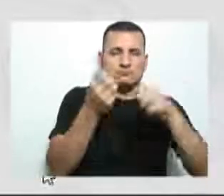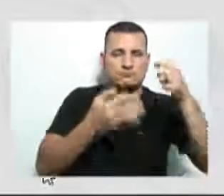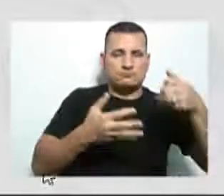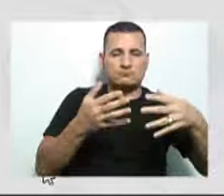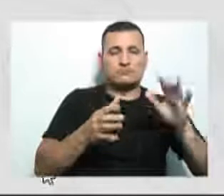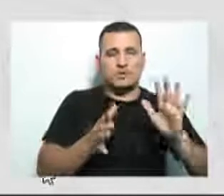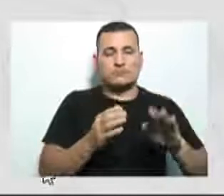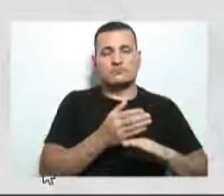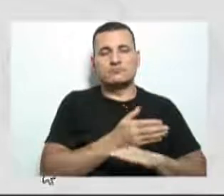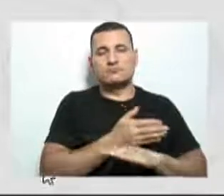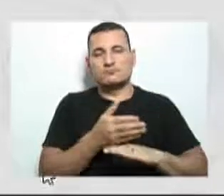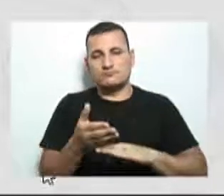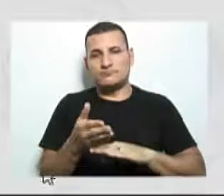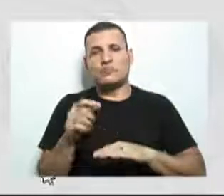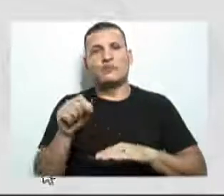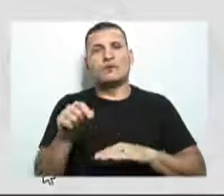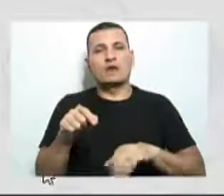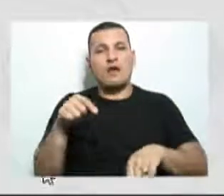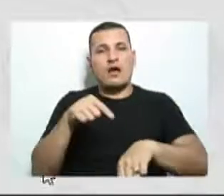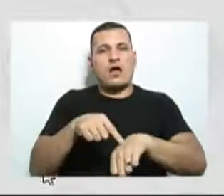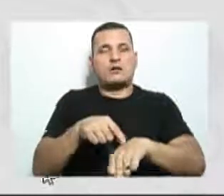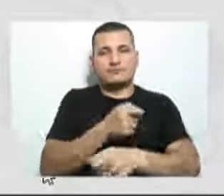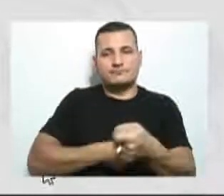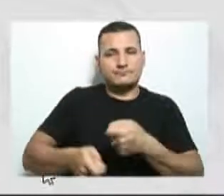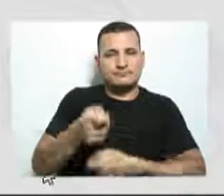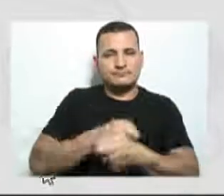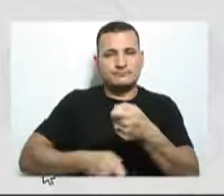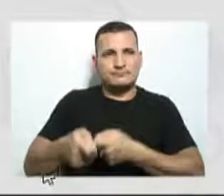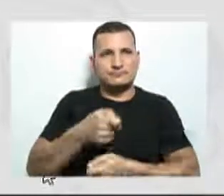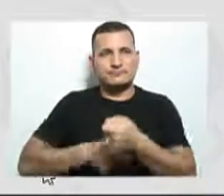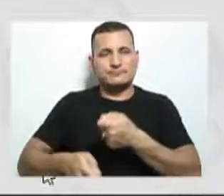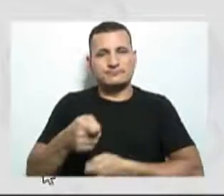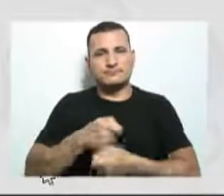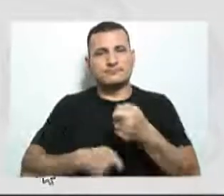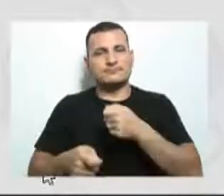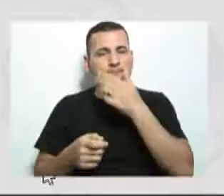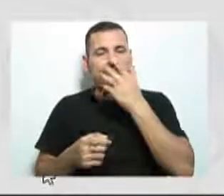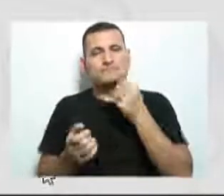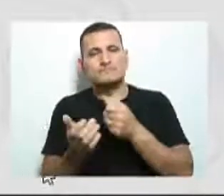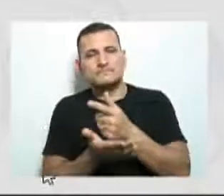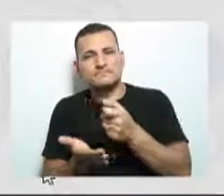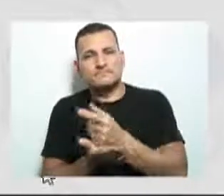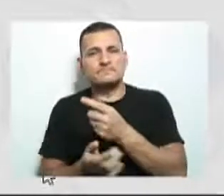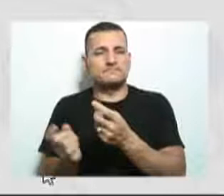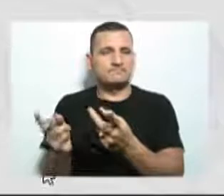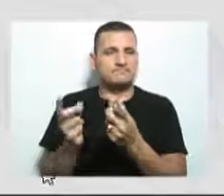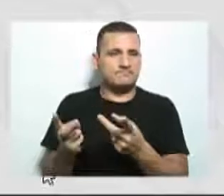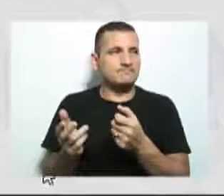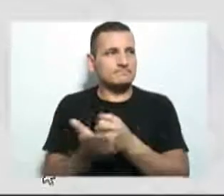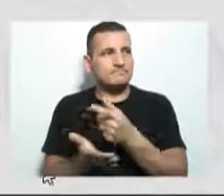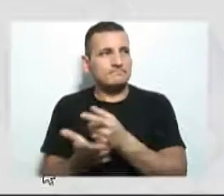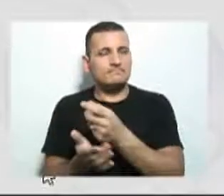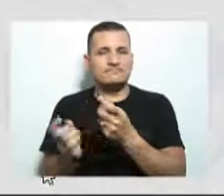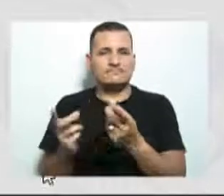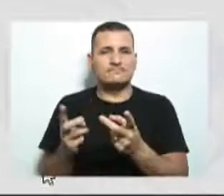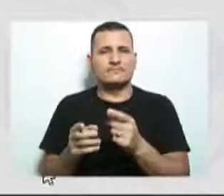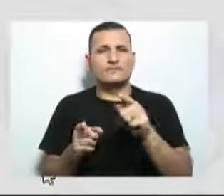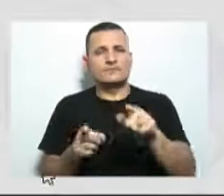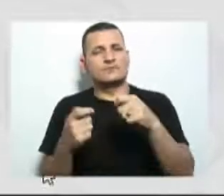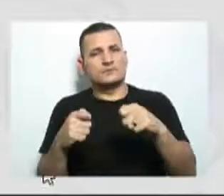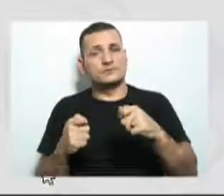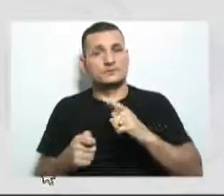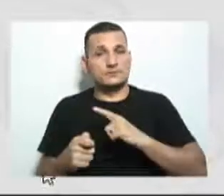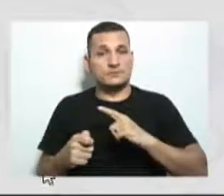Vamos ver a negociação agora, o negócio acontecendo, o fervor ali, a compra, a venda, Você deve ter